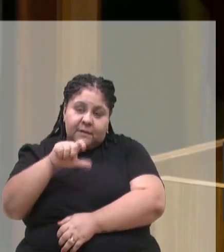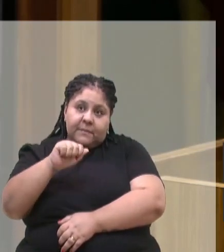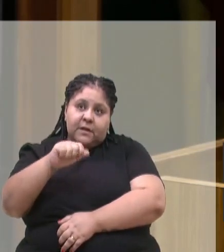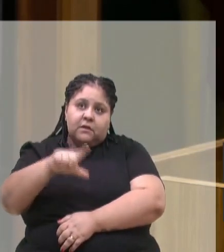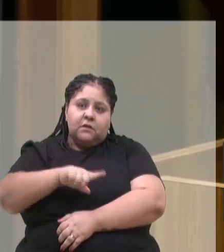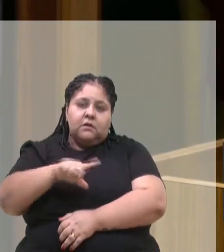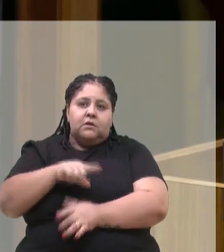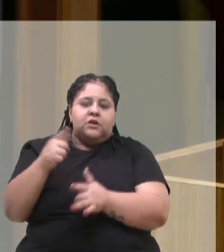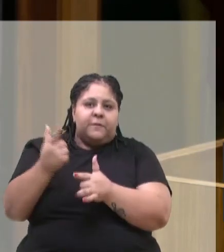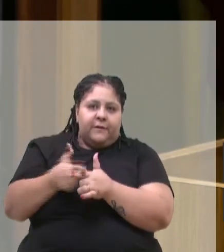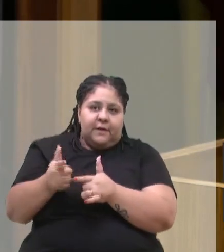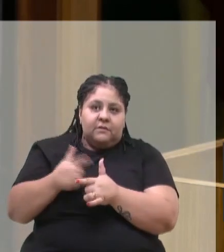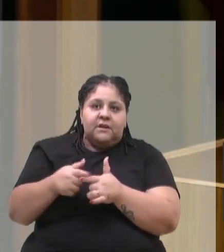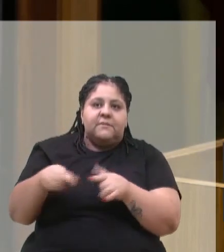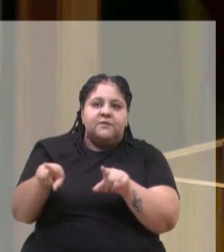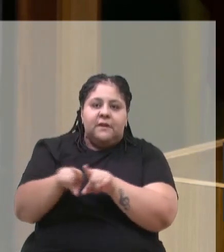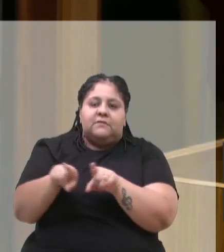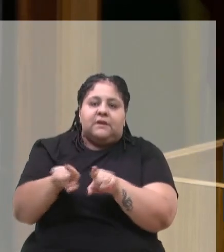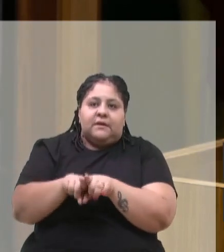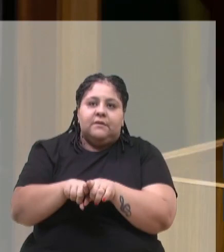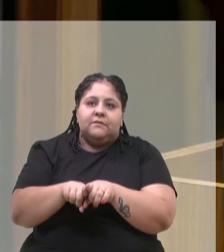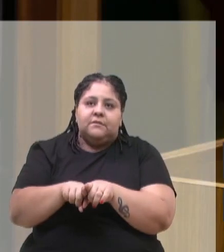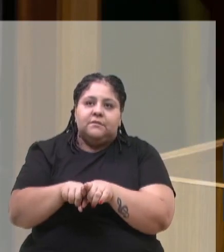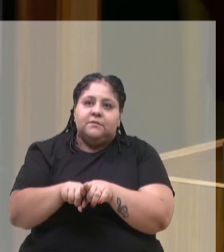Isso que eu nem entrei no tema da inclusão.